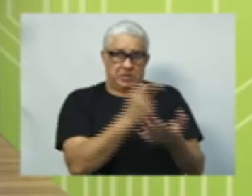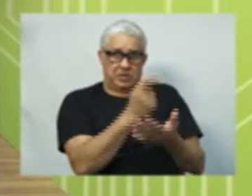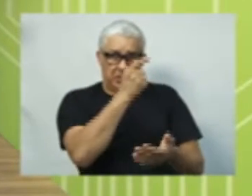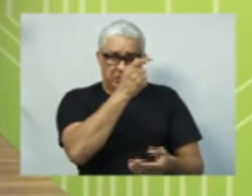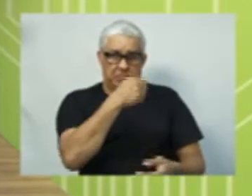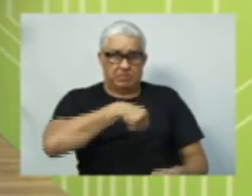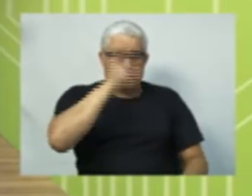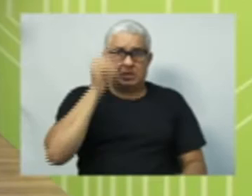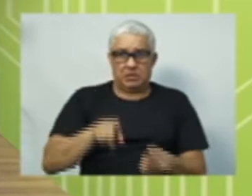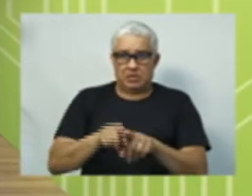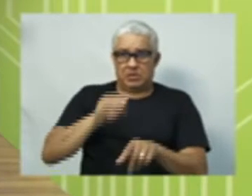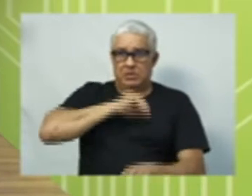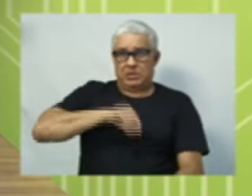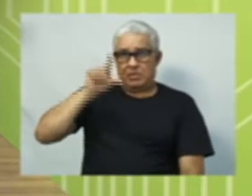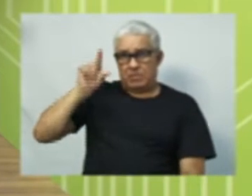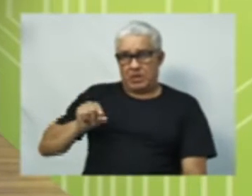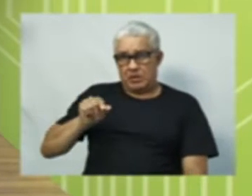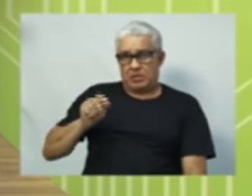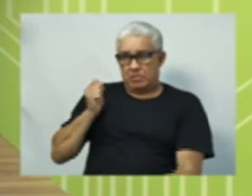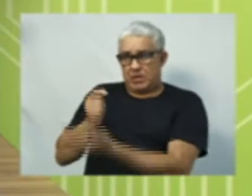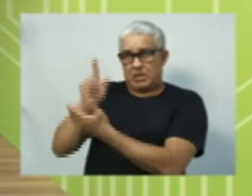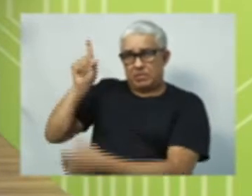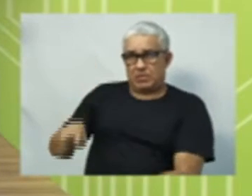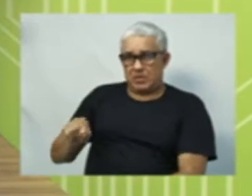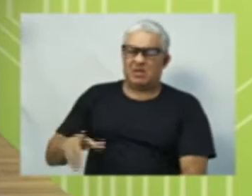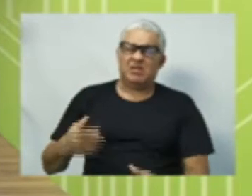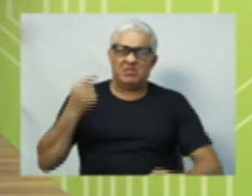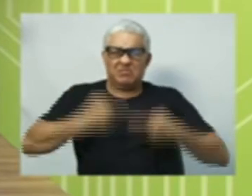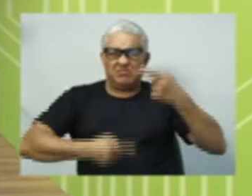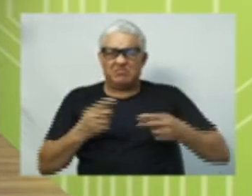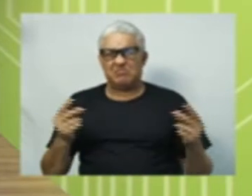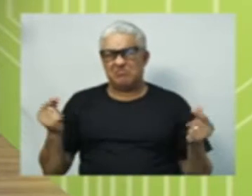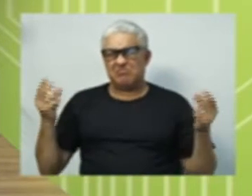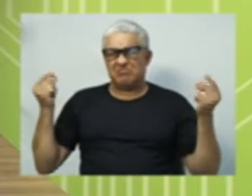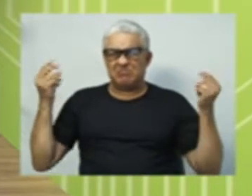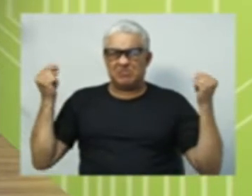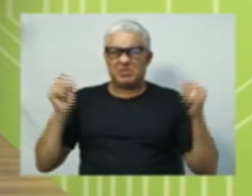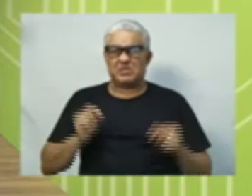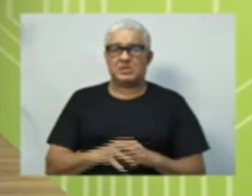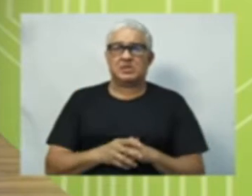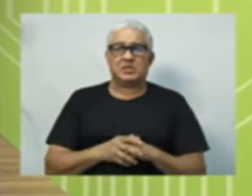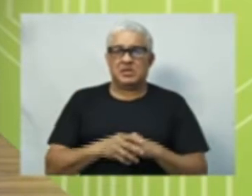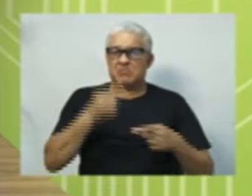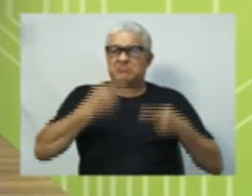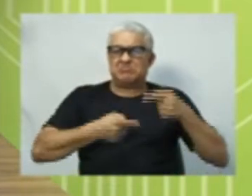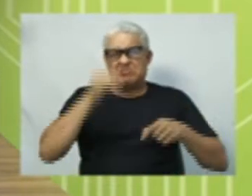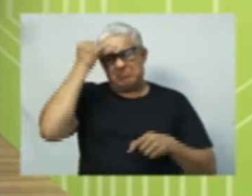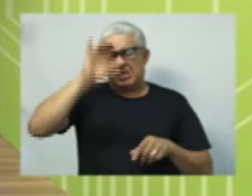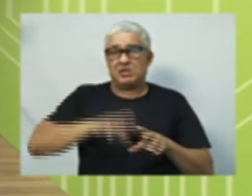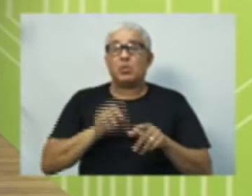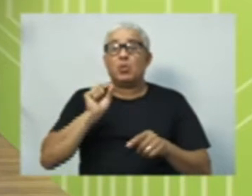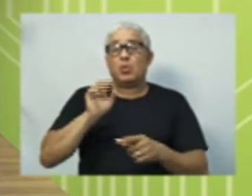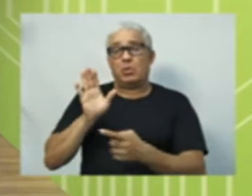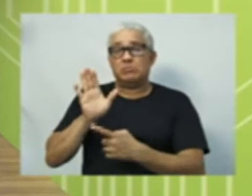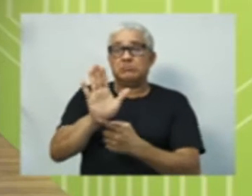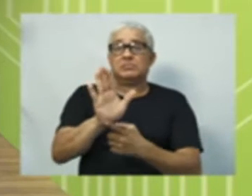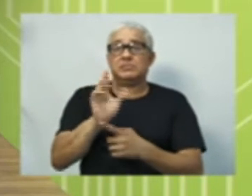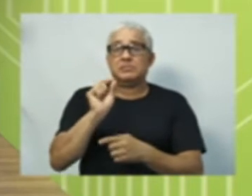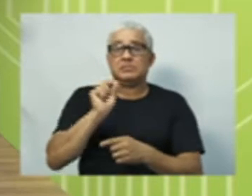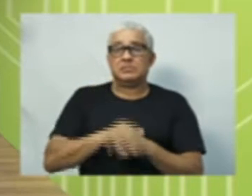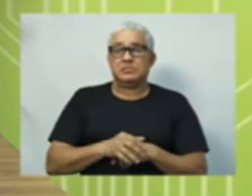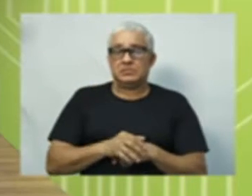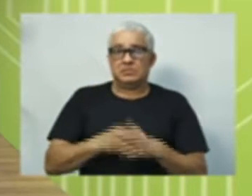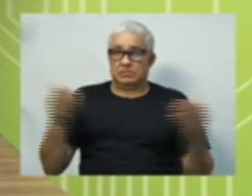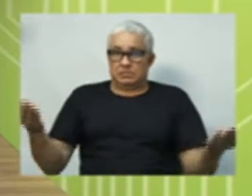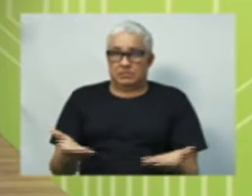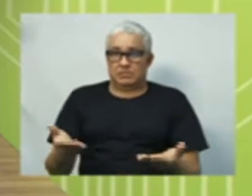menos paga mais. Então, isso aí é uma velha discussão. O que a gente vai fazer é não entrar nos pontos de discussões, mas sim mostrar o que é a